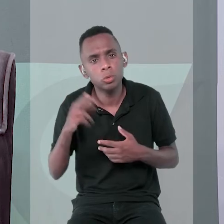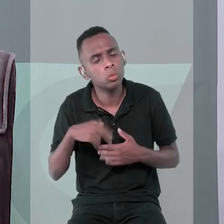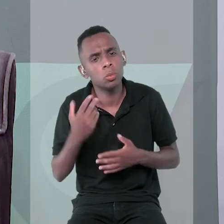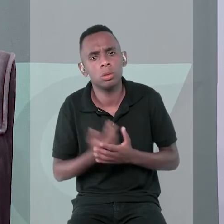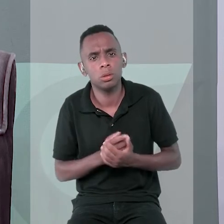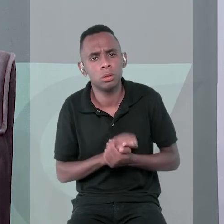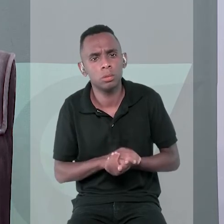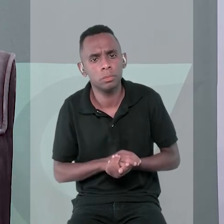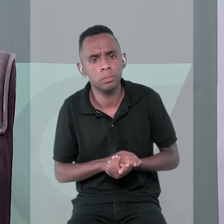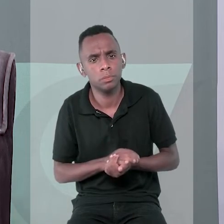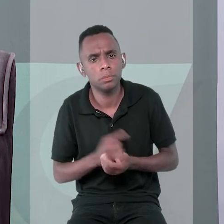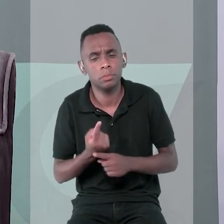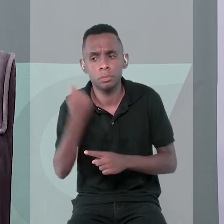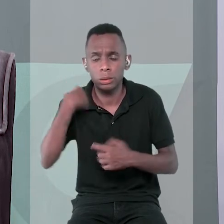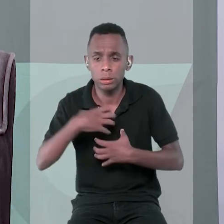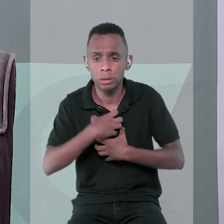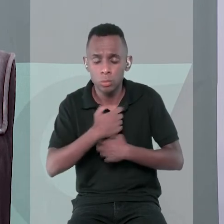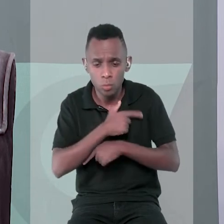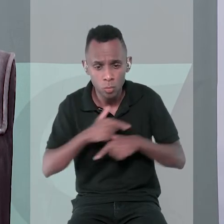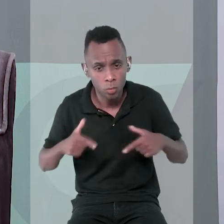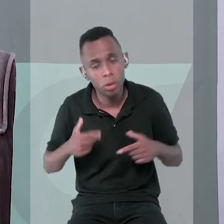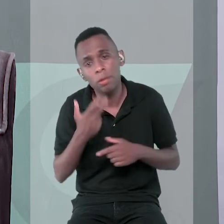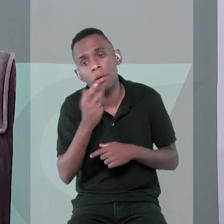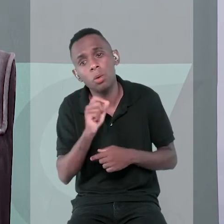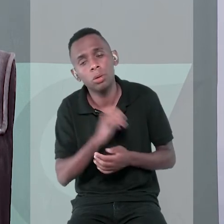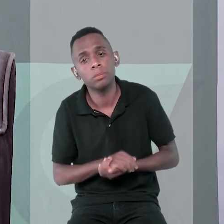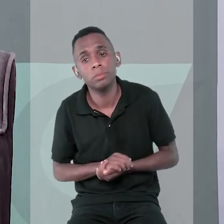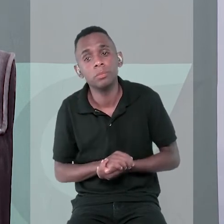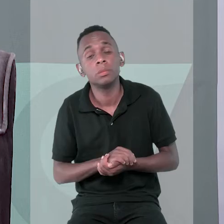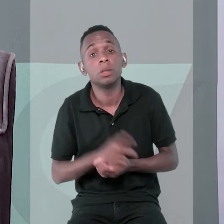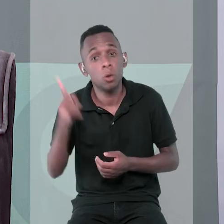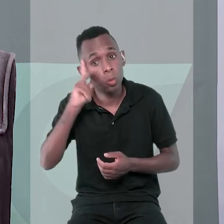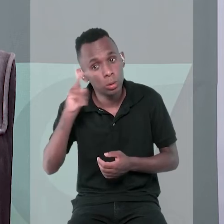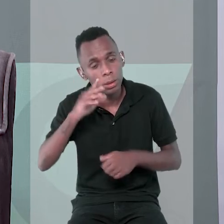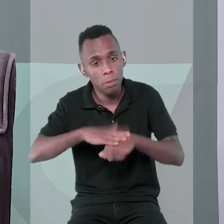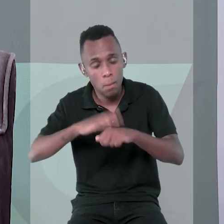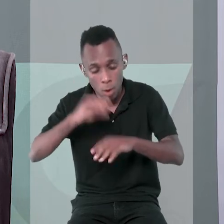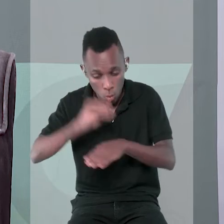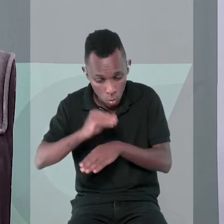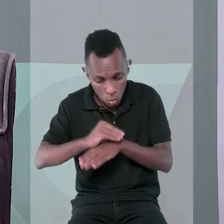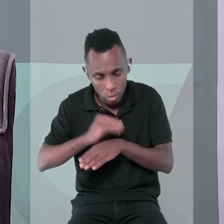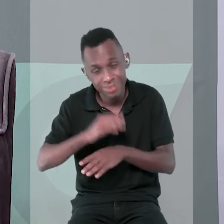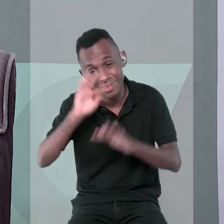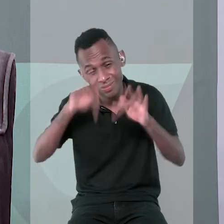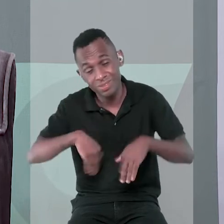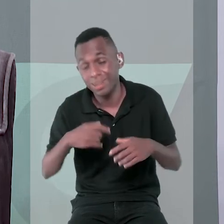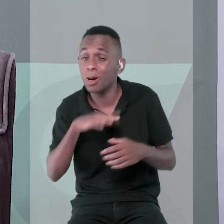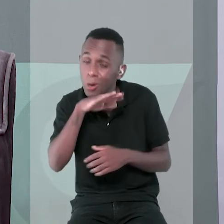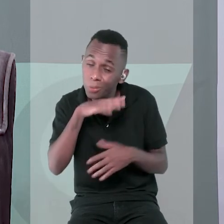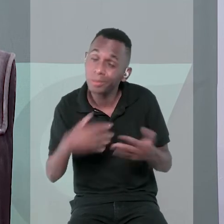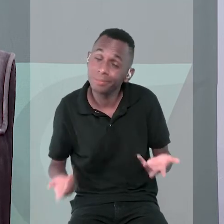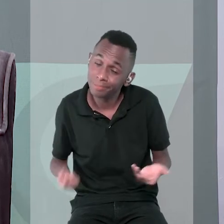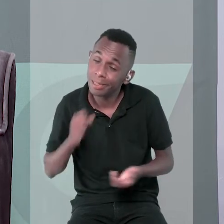esquecer essa frase, lá na Era do Vazio. Ele fala, tem um que fala assim: olha, essa história de autoconhecimento, geralmente o final é uma má